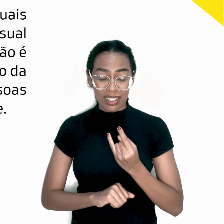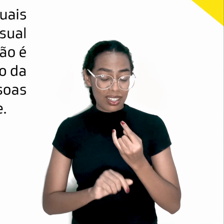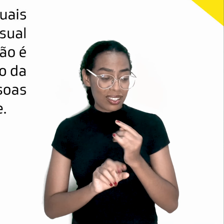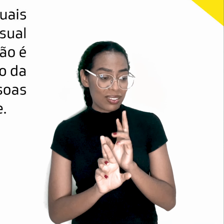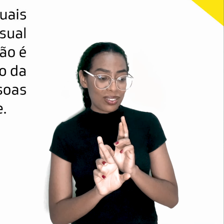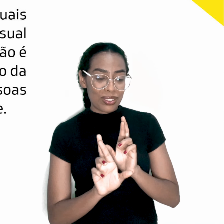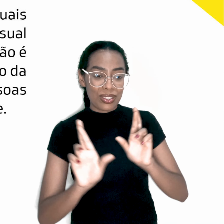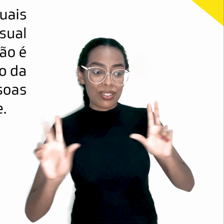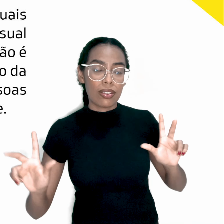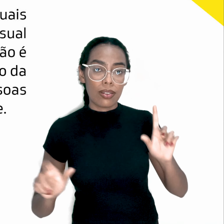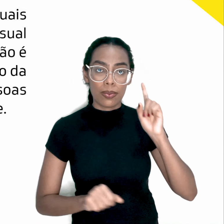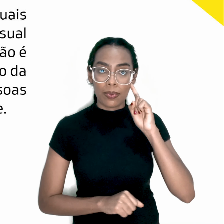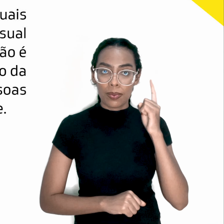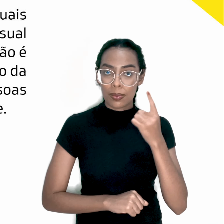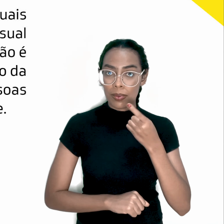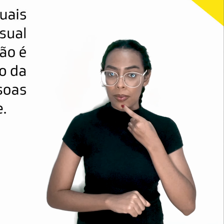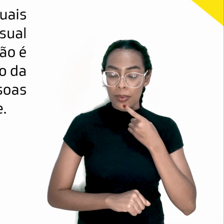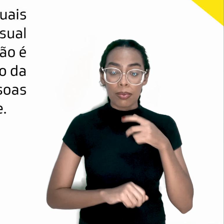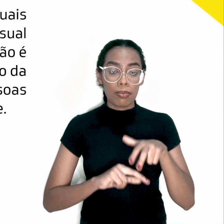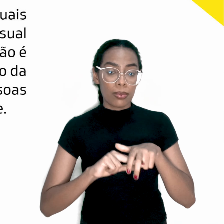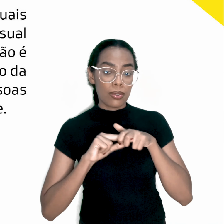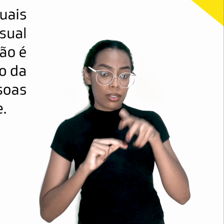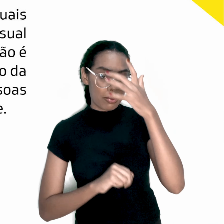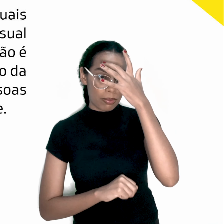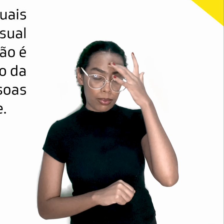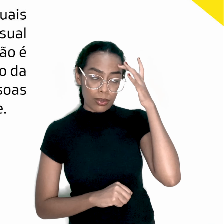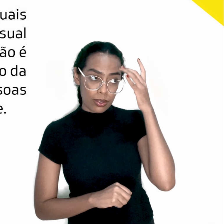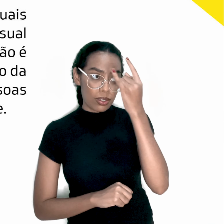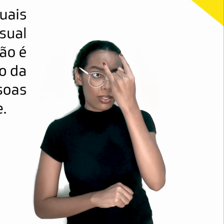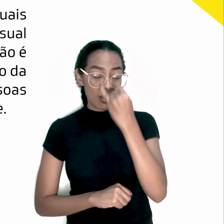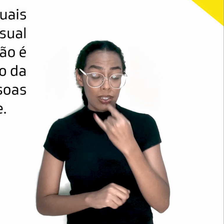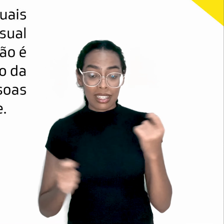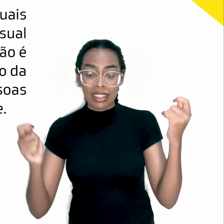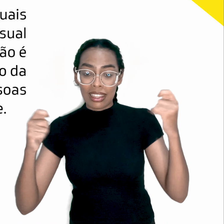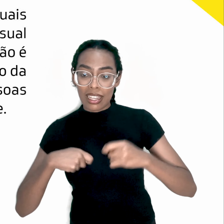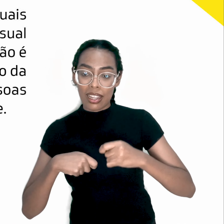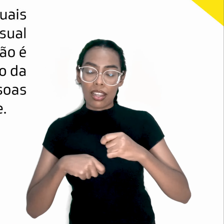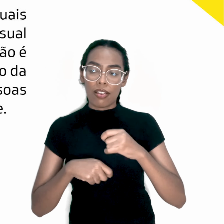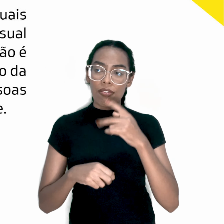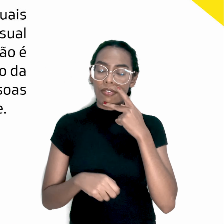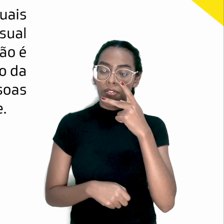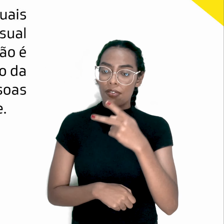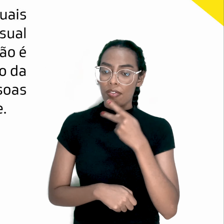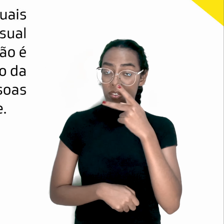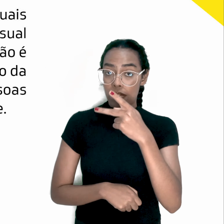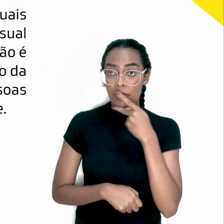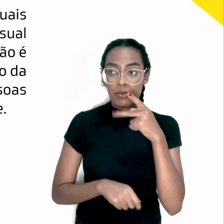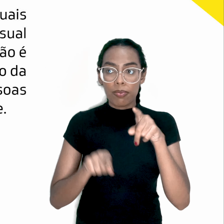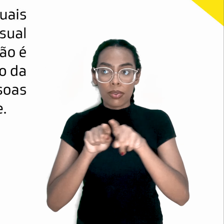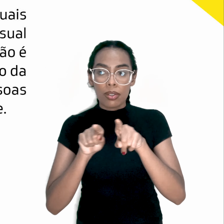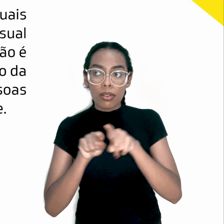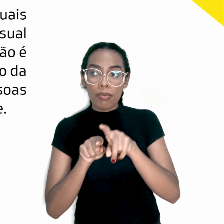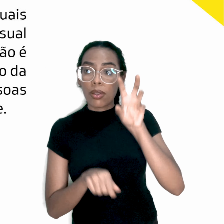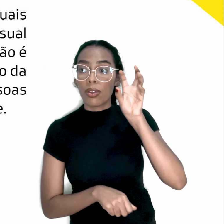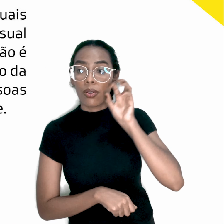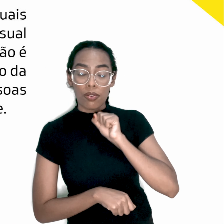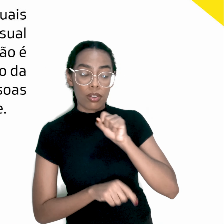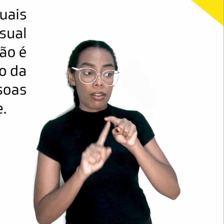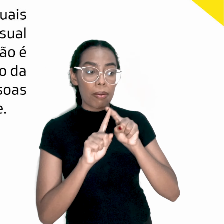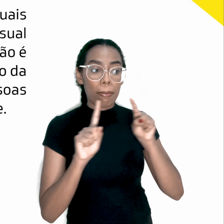a ver com a deficiência auditiva Então é possível falar e escutar em português No caso da comunicação